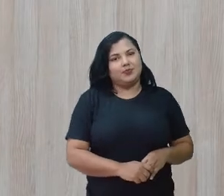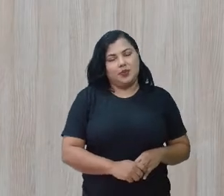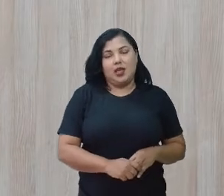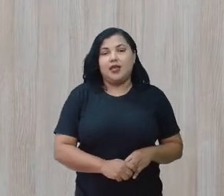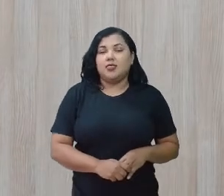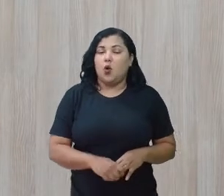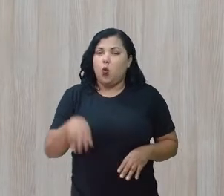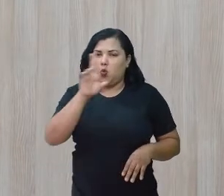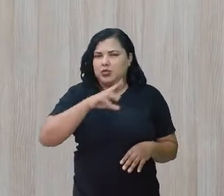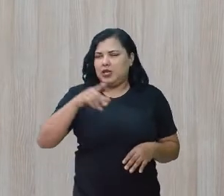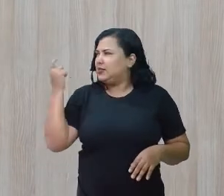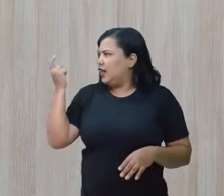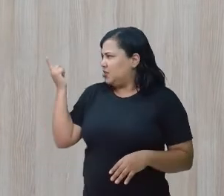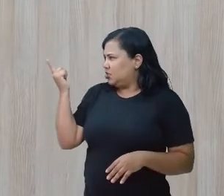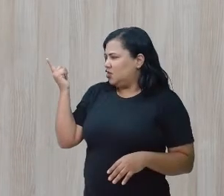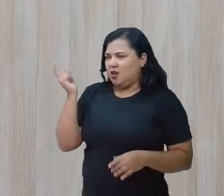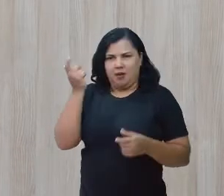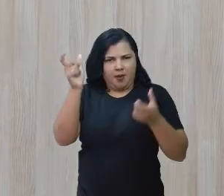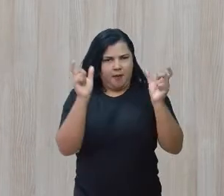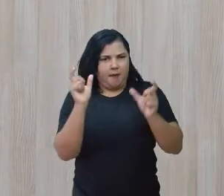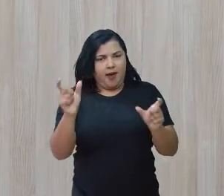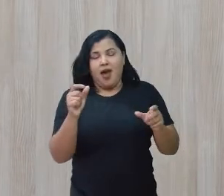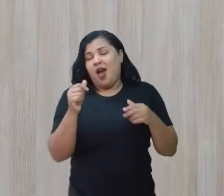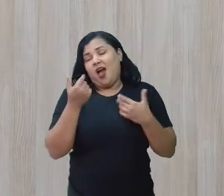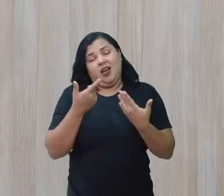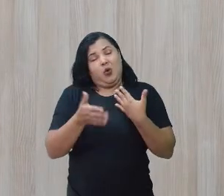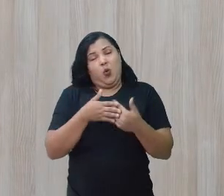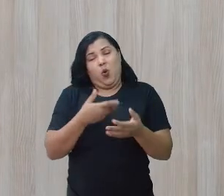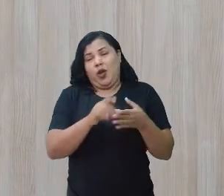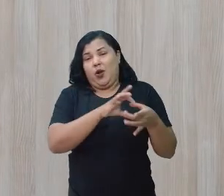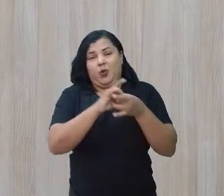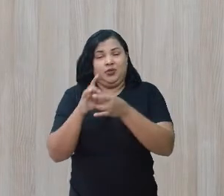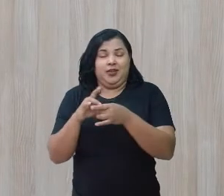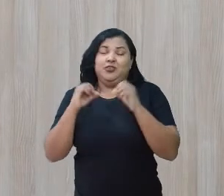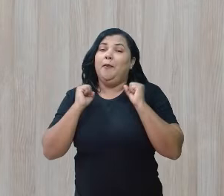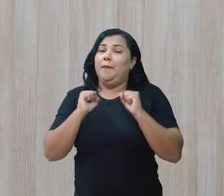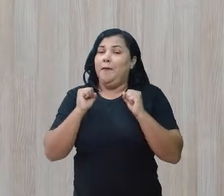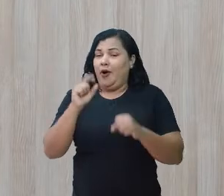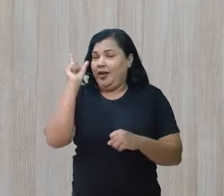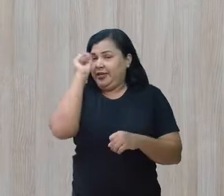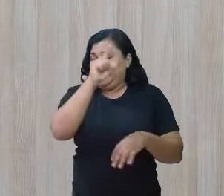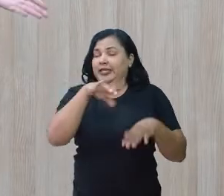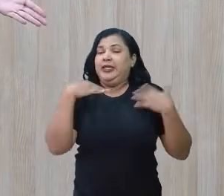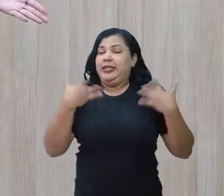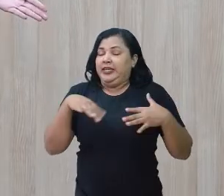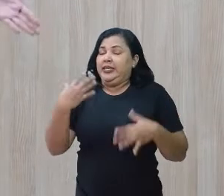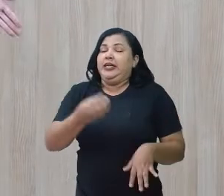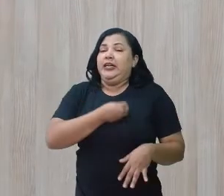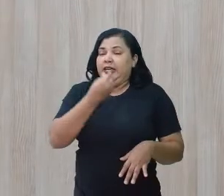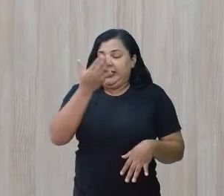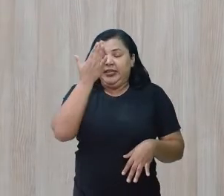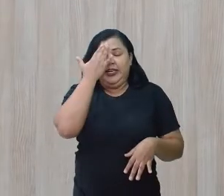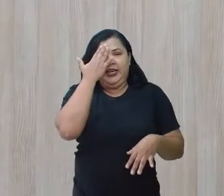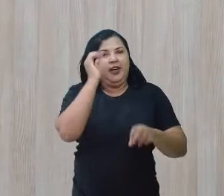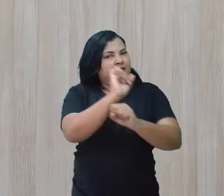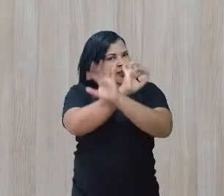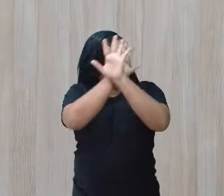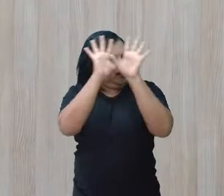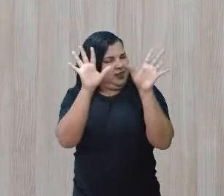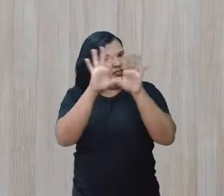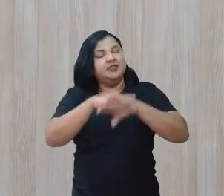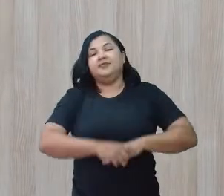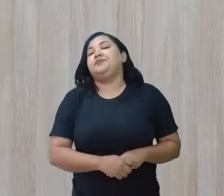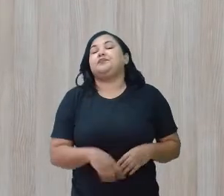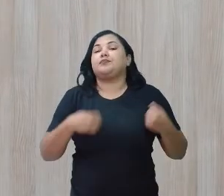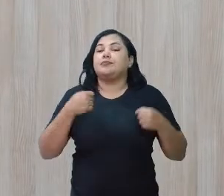para qualquer coisa, serve para qualquer contexto, pode dificultar muito a nossa vida. Qual é o recurso para isso? Utilizar